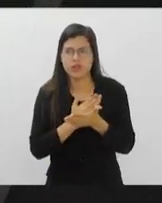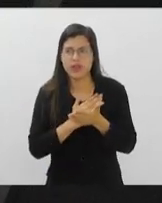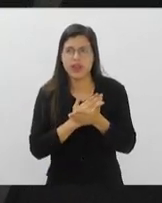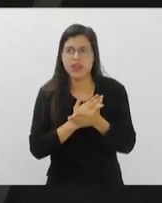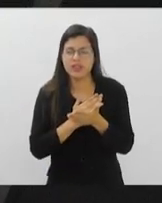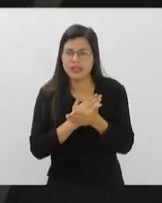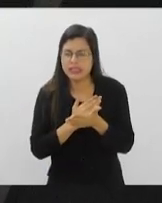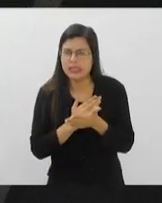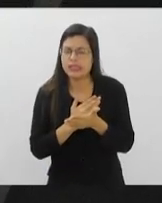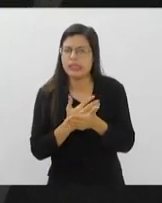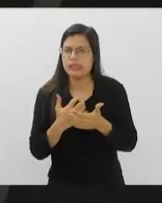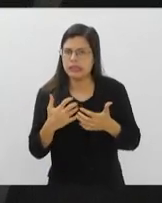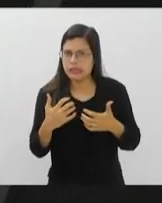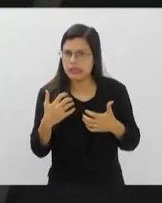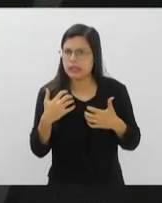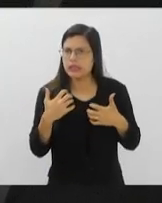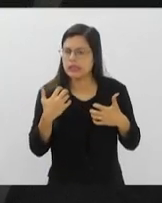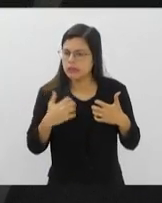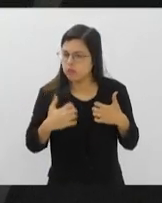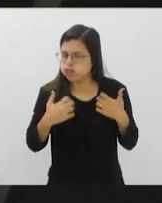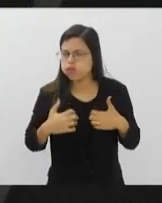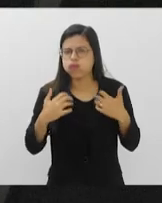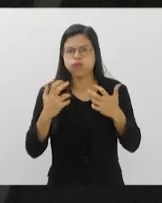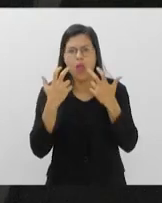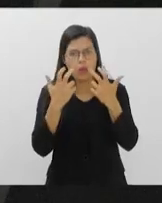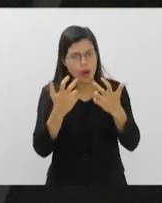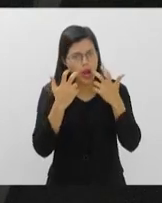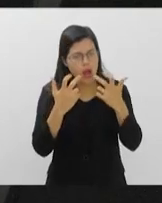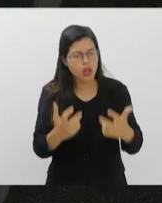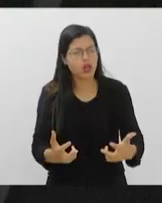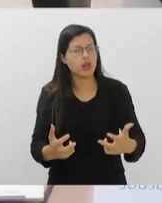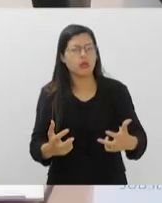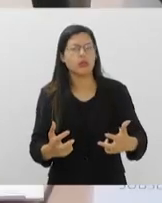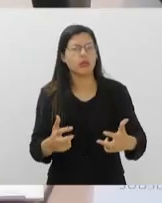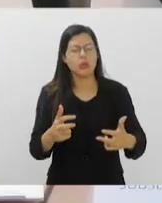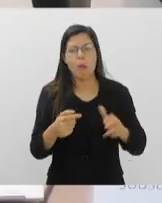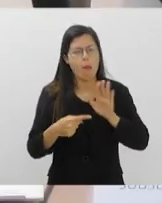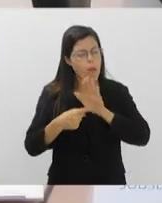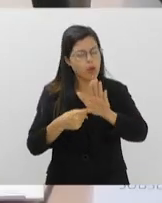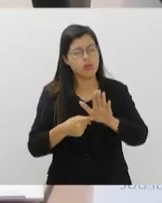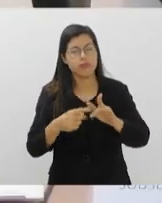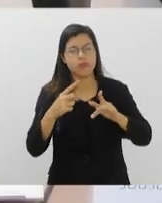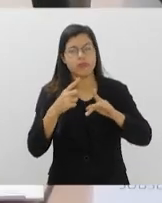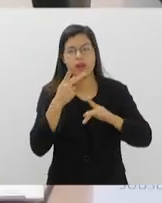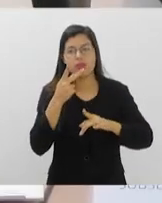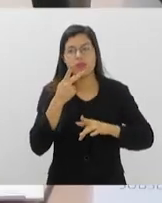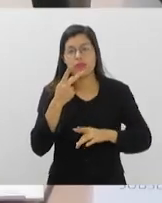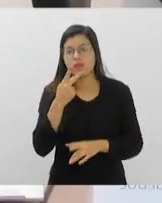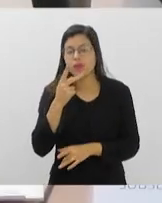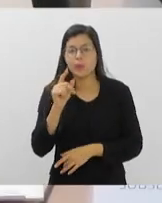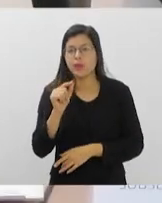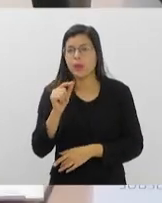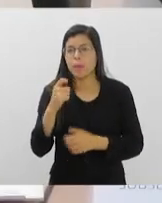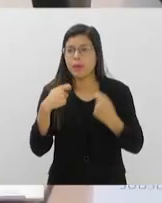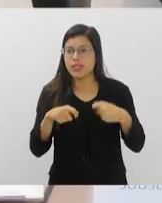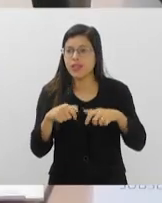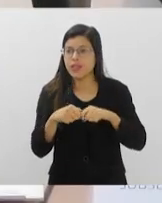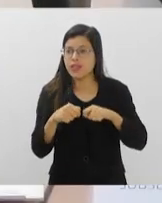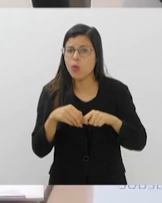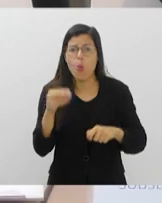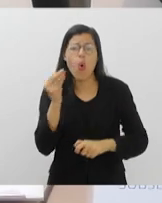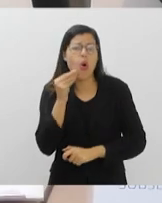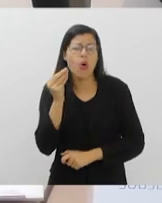mesmo Por isso que às vezes eu espero mesmo eu grito mesmo para dizer que eles têm que fazer o